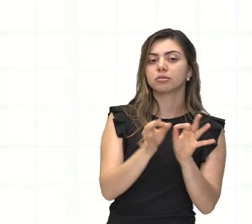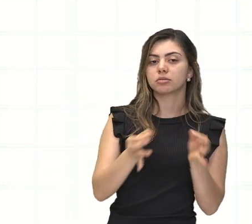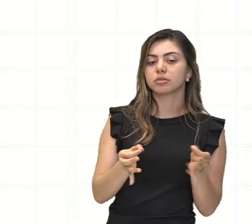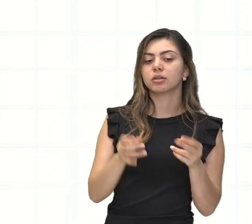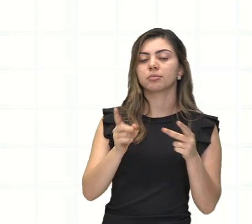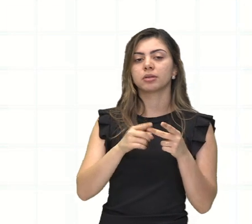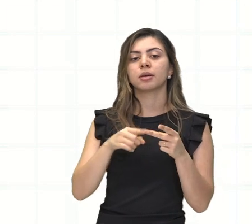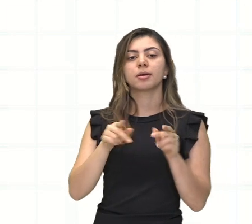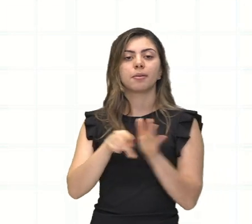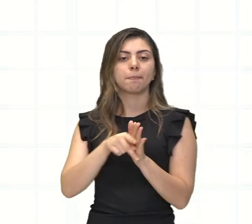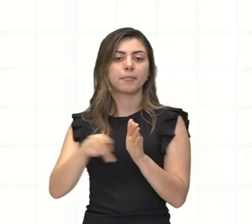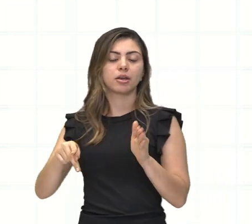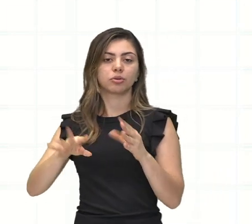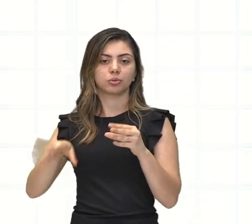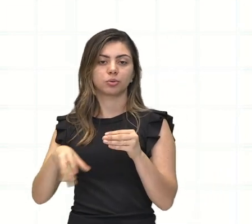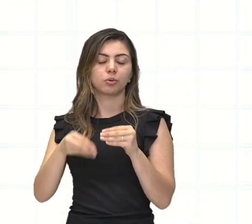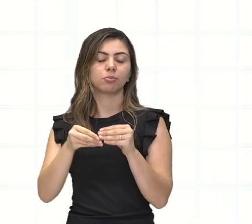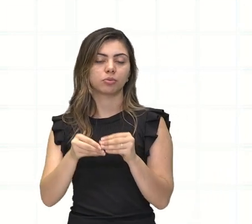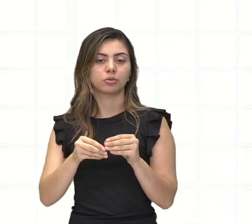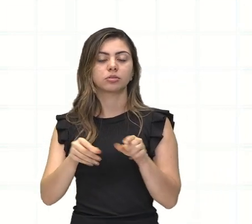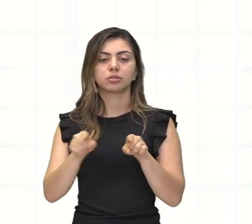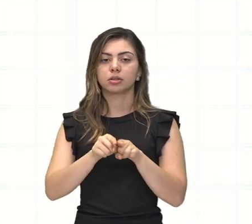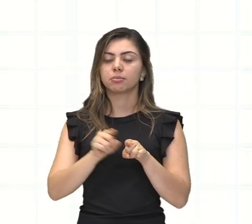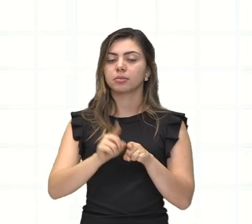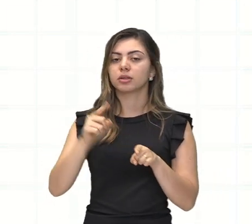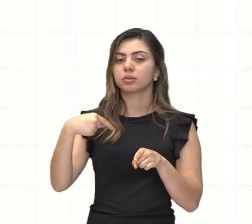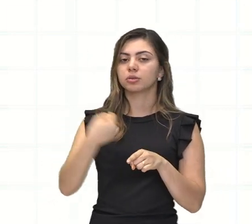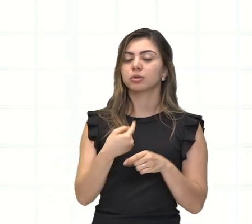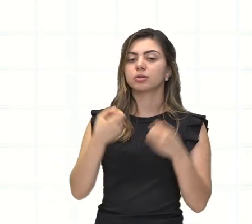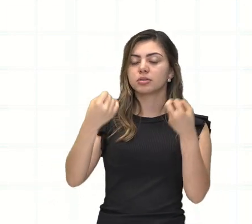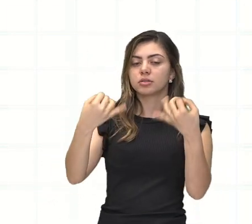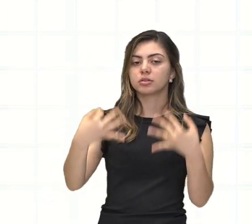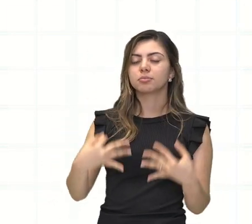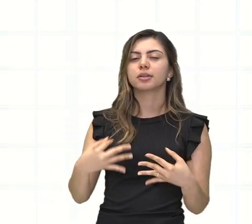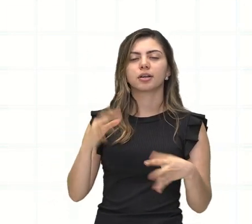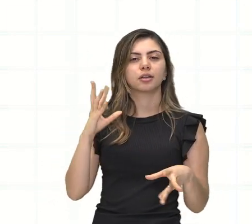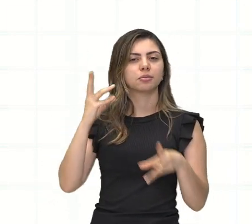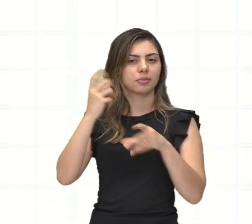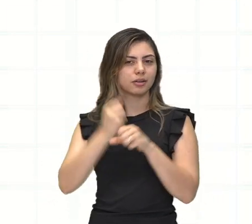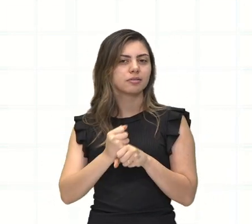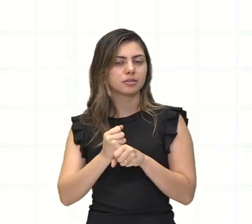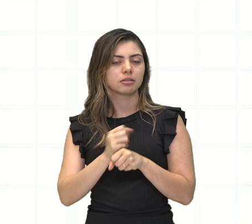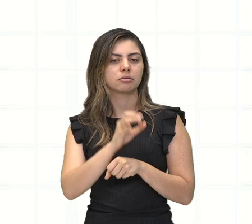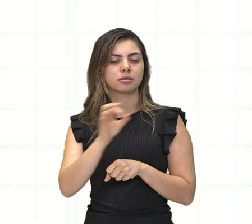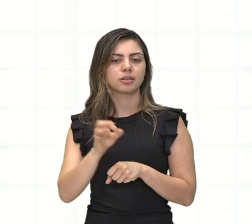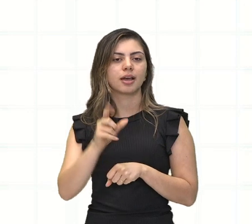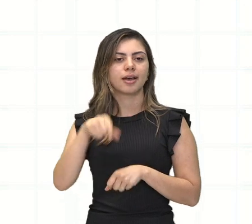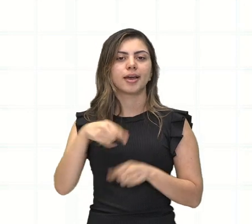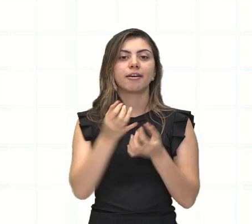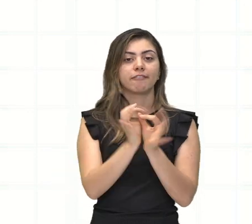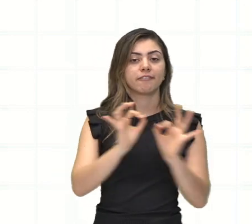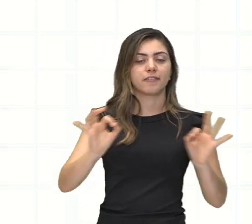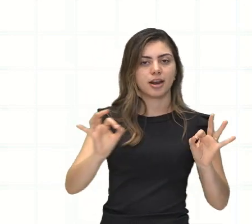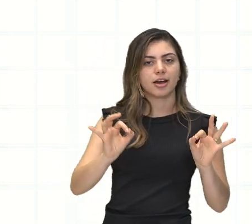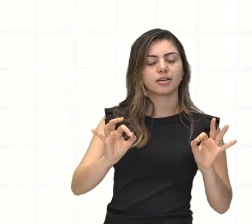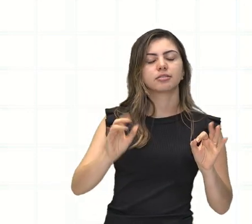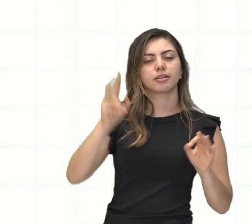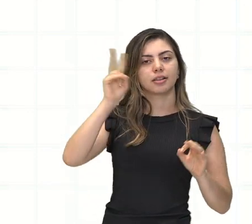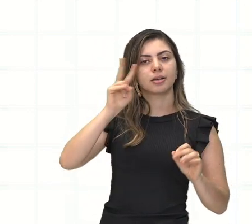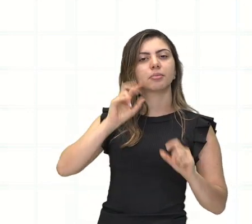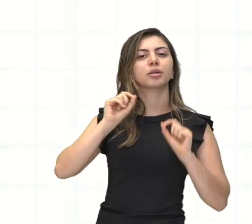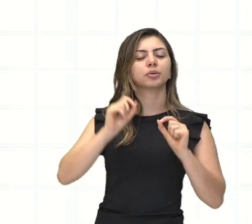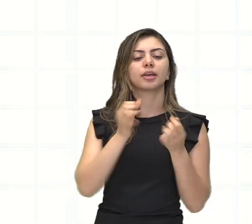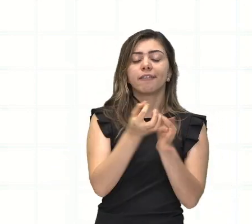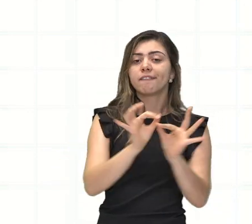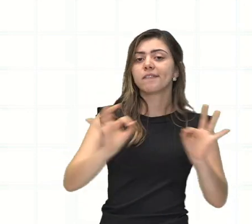período composto. Trabalhamos também uma pequena revisão sobre frase, lembrando que a